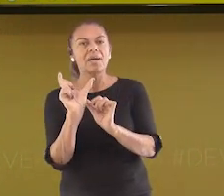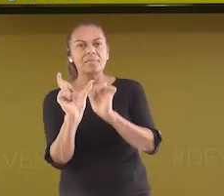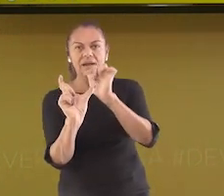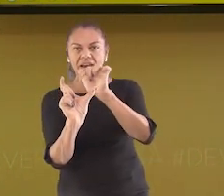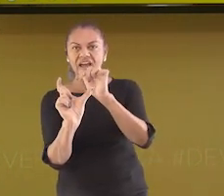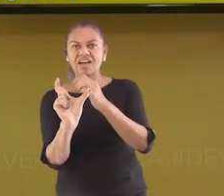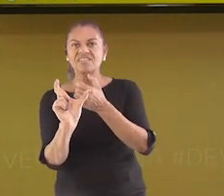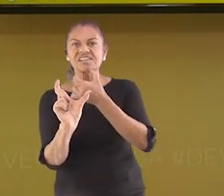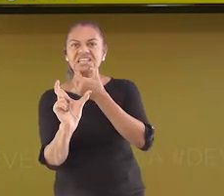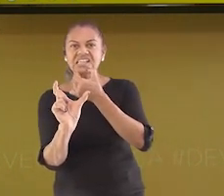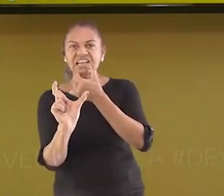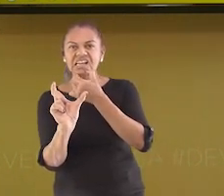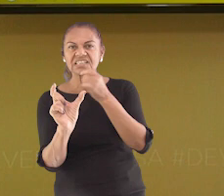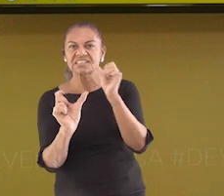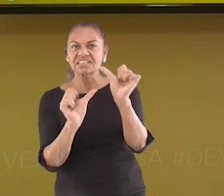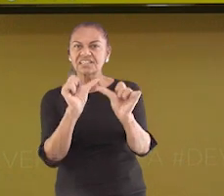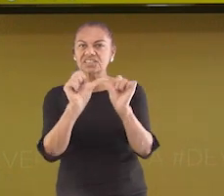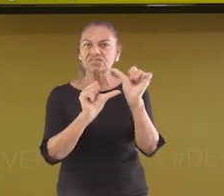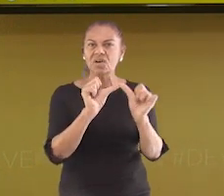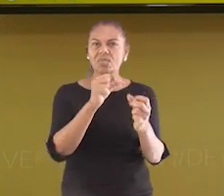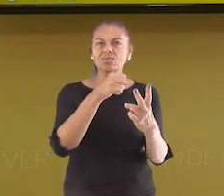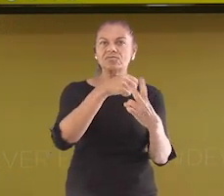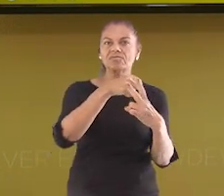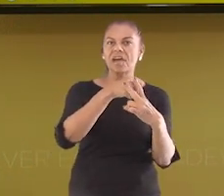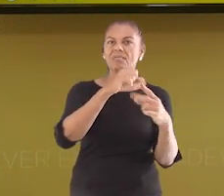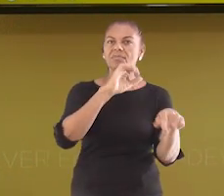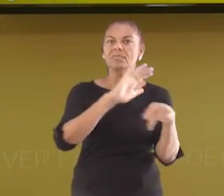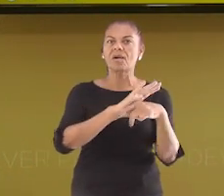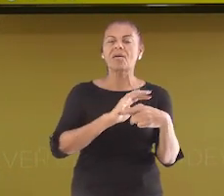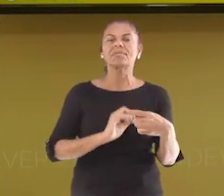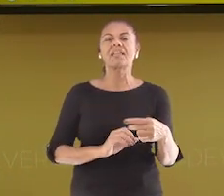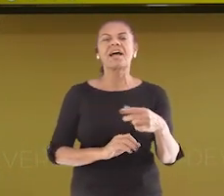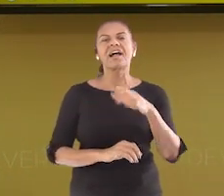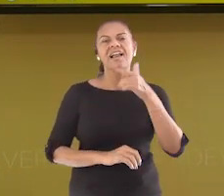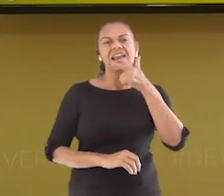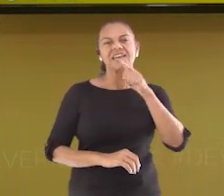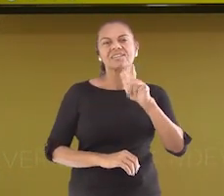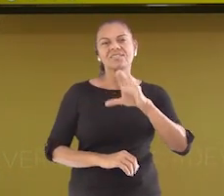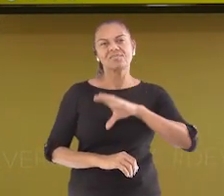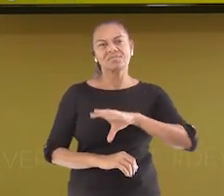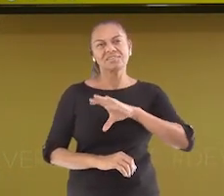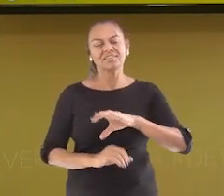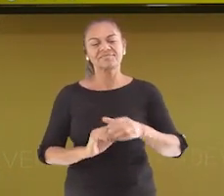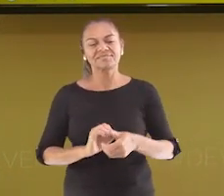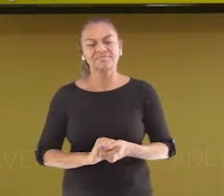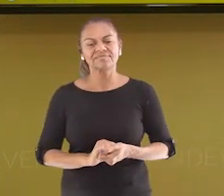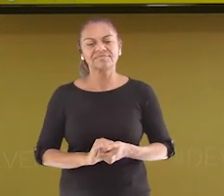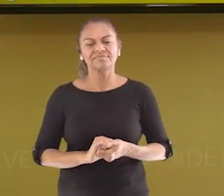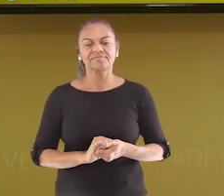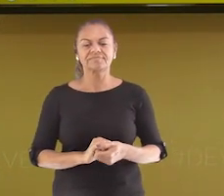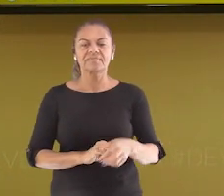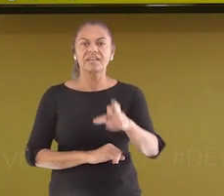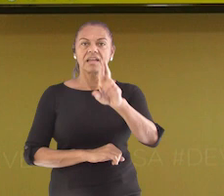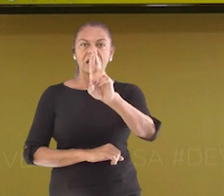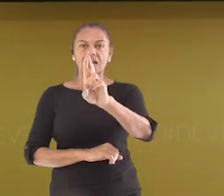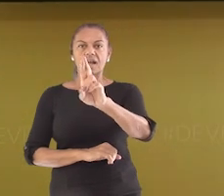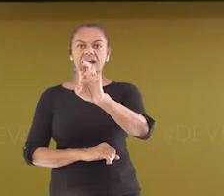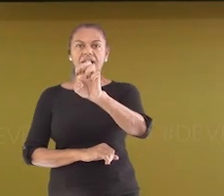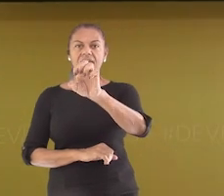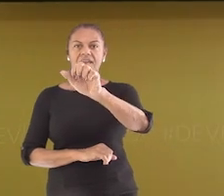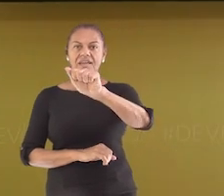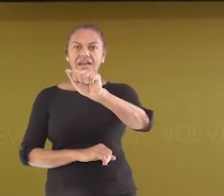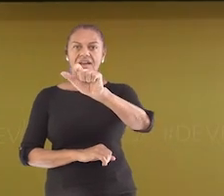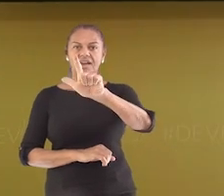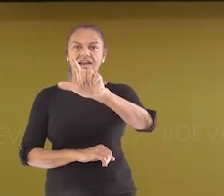sufixos ou e ei, esse finalzinho aqui da palavra, sabe? Transforma a palavra em inglês em um verbo abrasileirado.